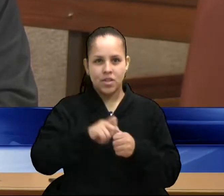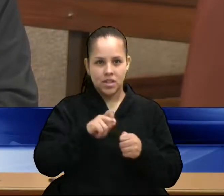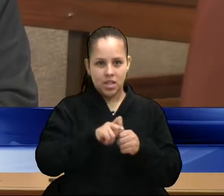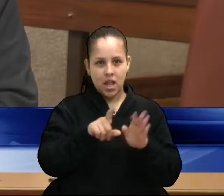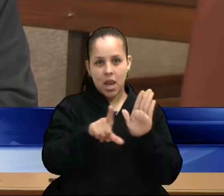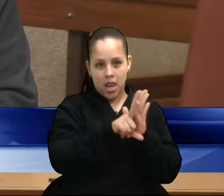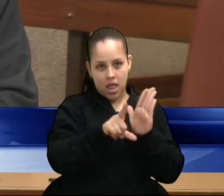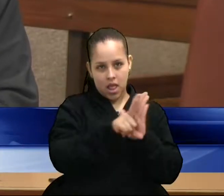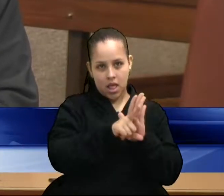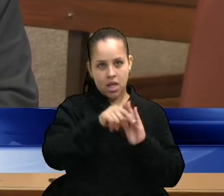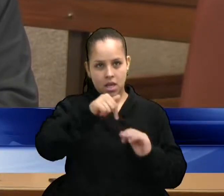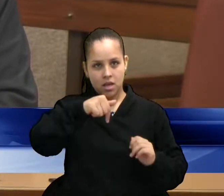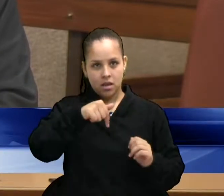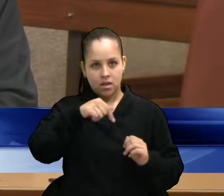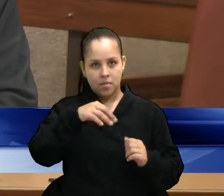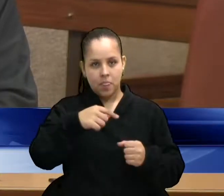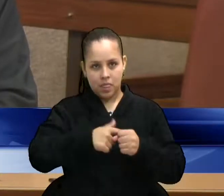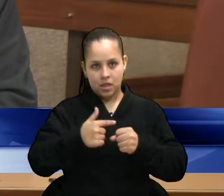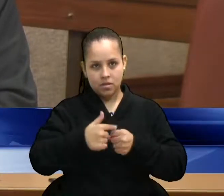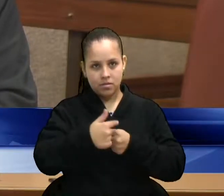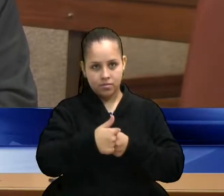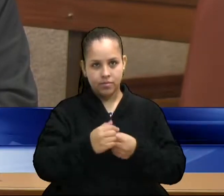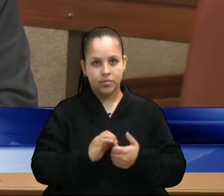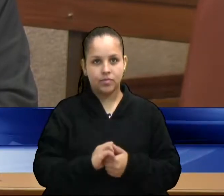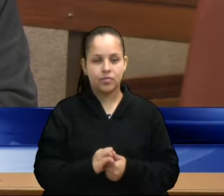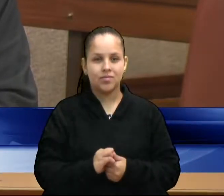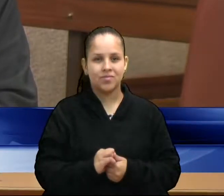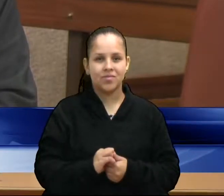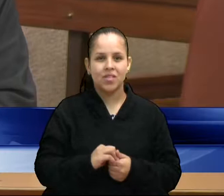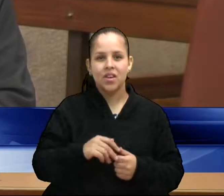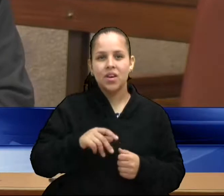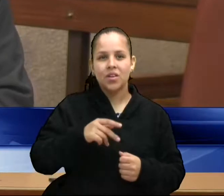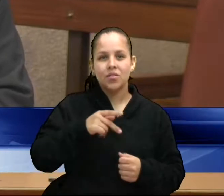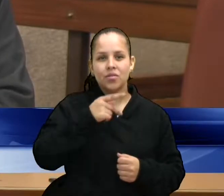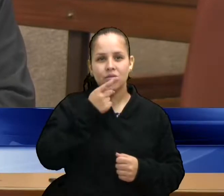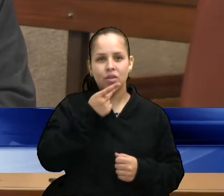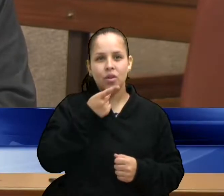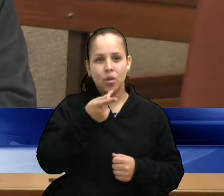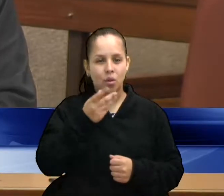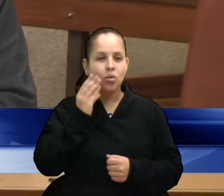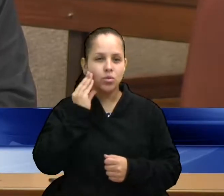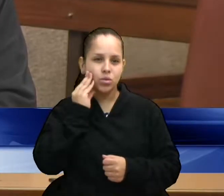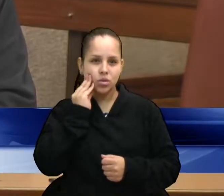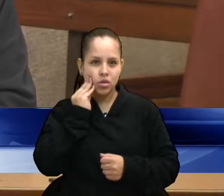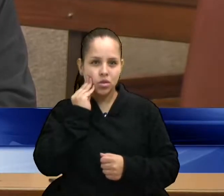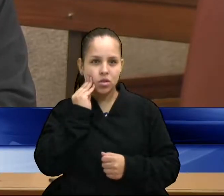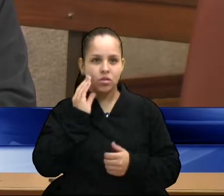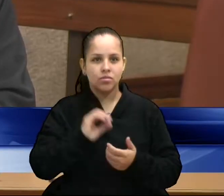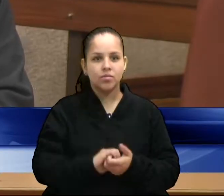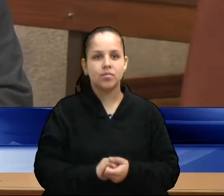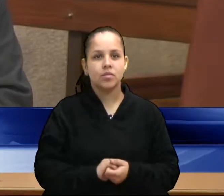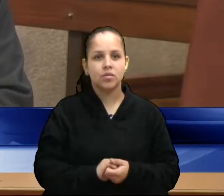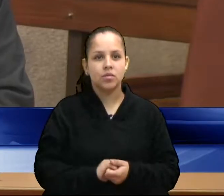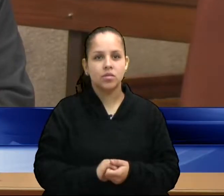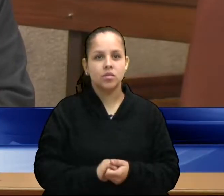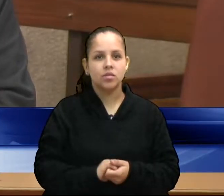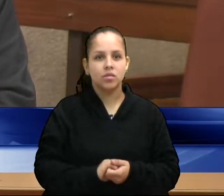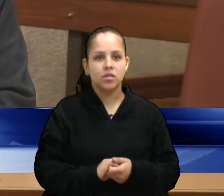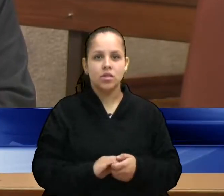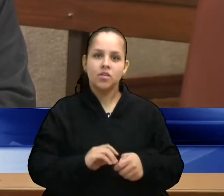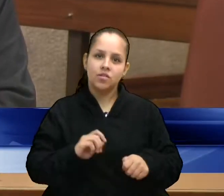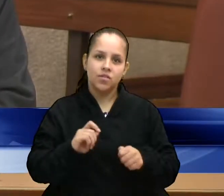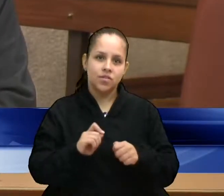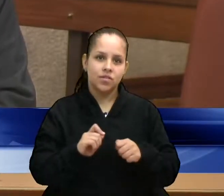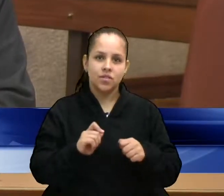município, e naquela oportunidade o vereador Zoraide Silva protocolou uma emenda que teve a